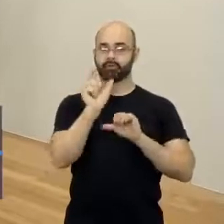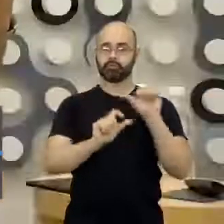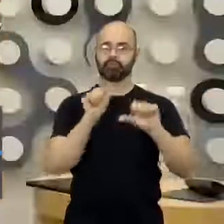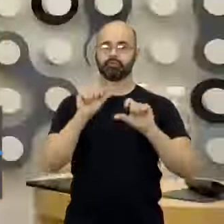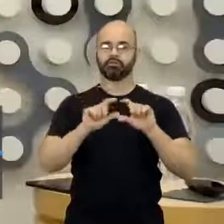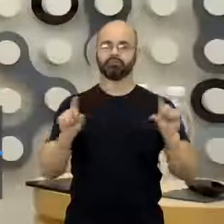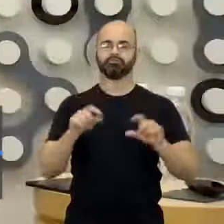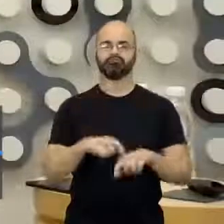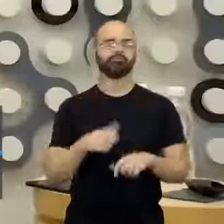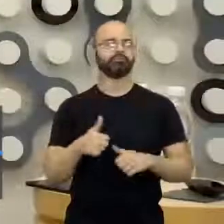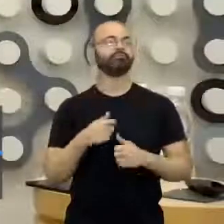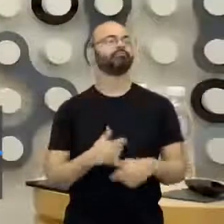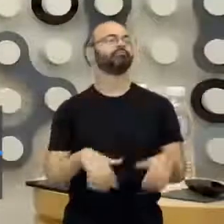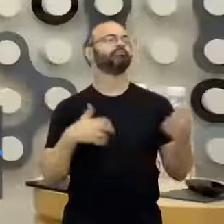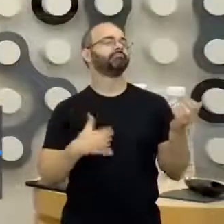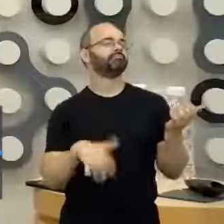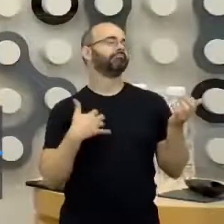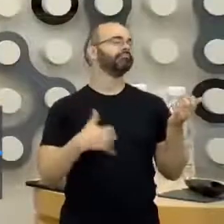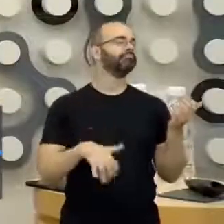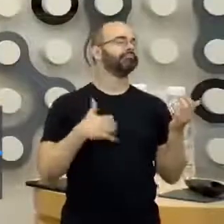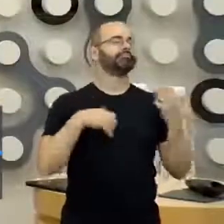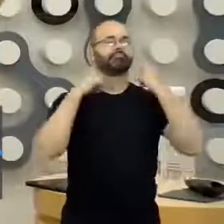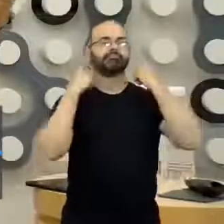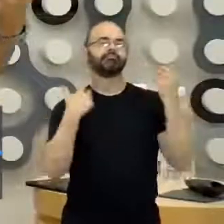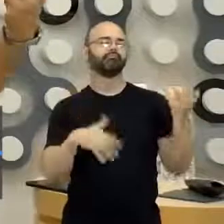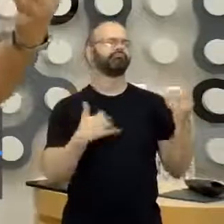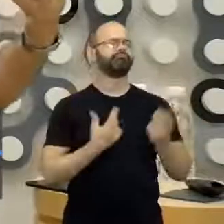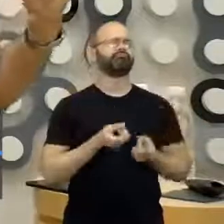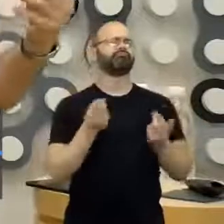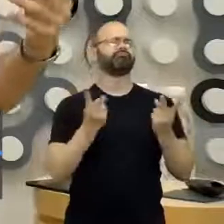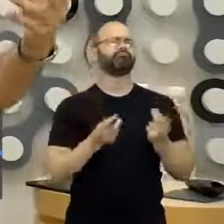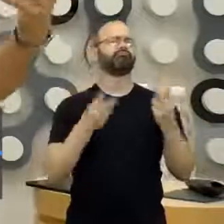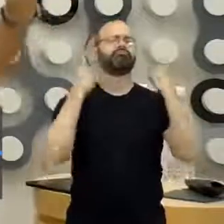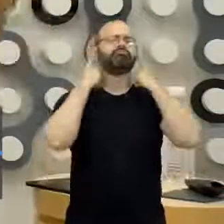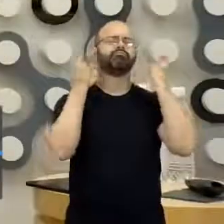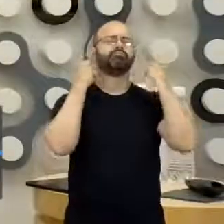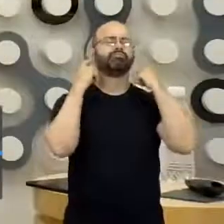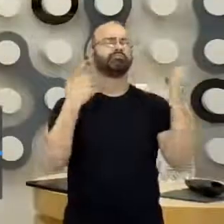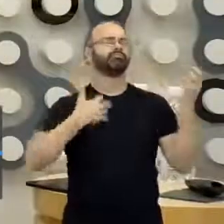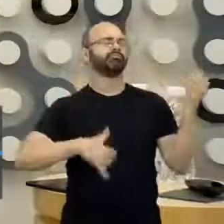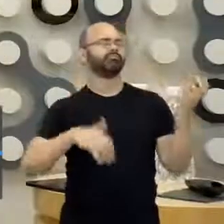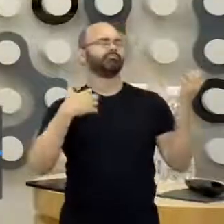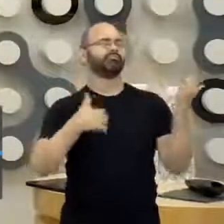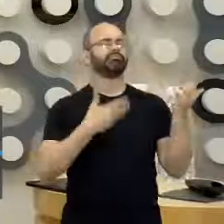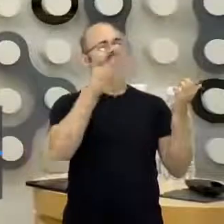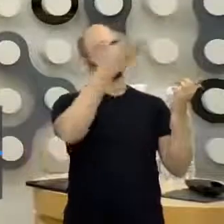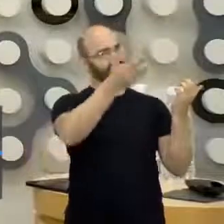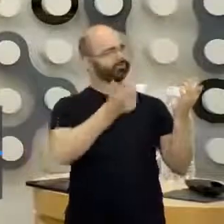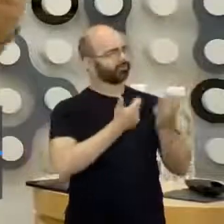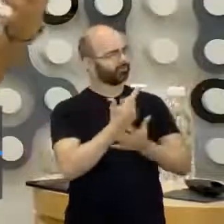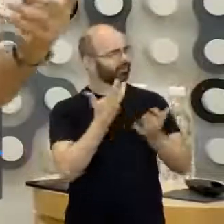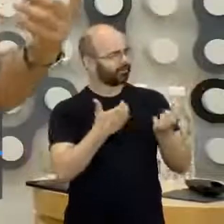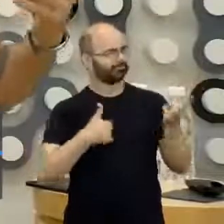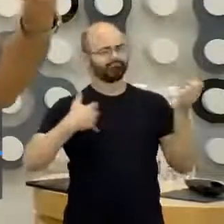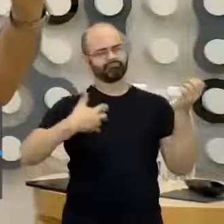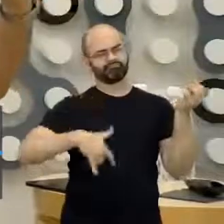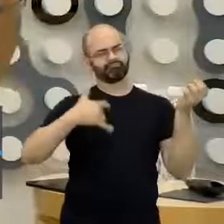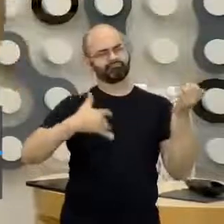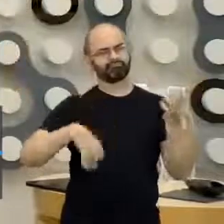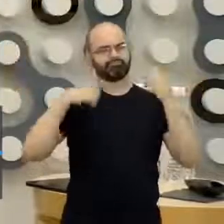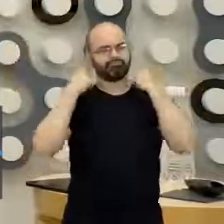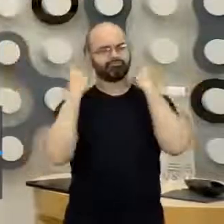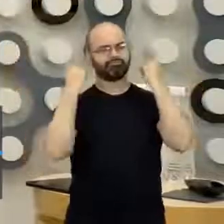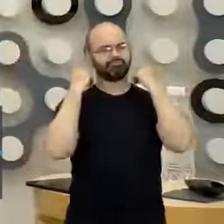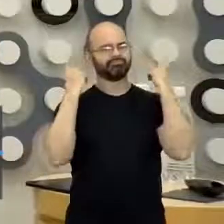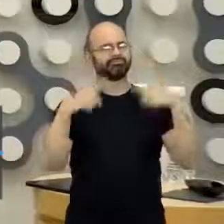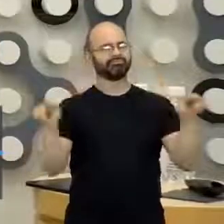Brum, brum, brum, brum, tô vendendo esse violão, brum, brum, brum, pra você que quer comprar, brum, brum, brum, ouvindo